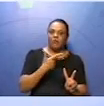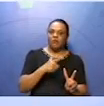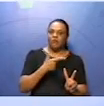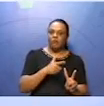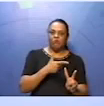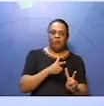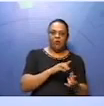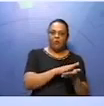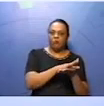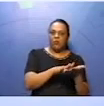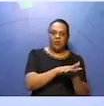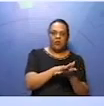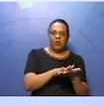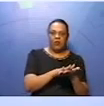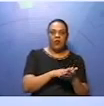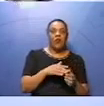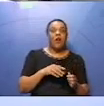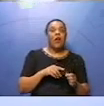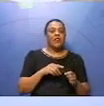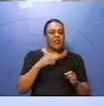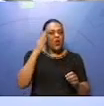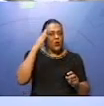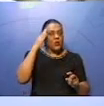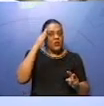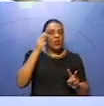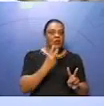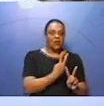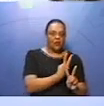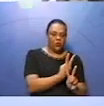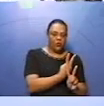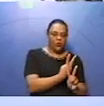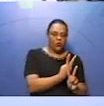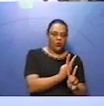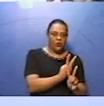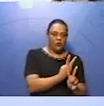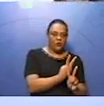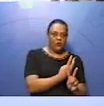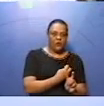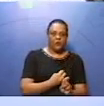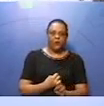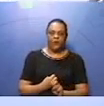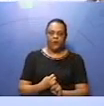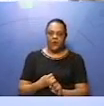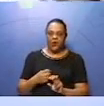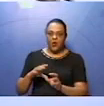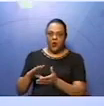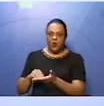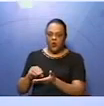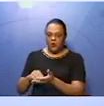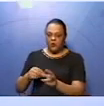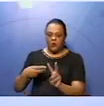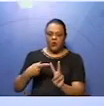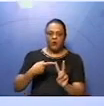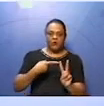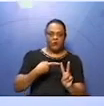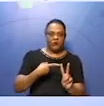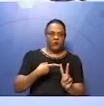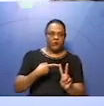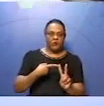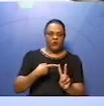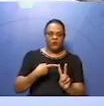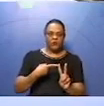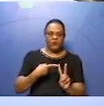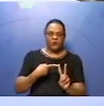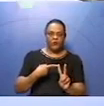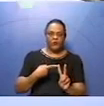eu sei que é o 2. São iguais. Então, eu copio tudo e faço a continha de vezes.